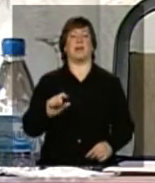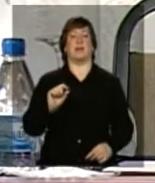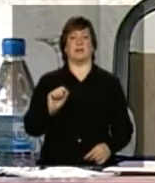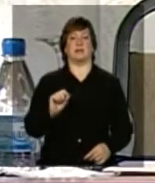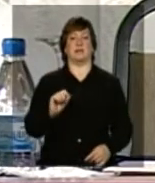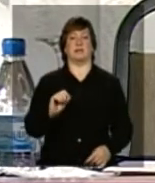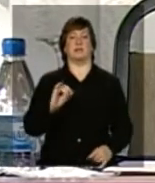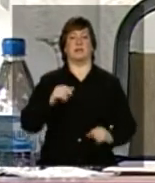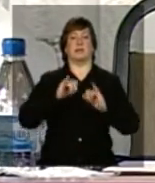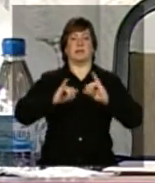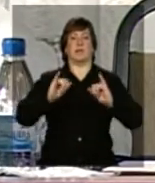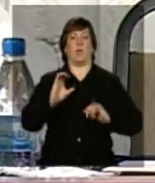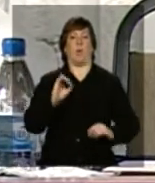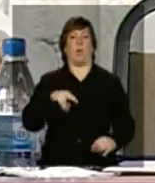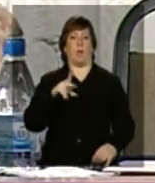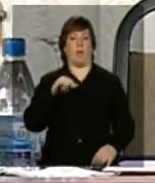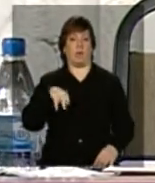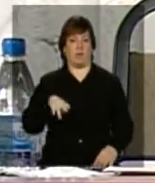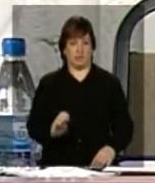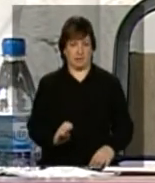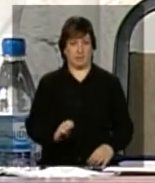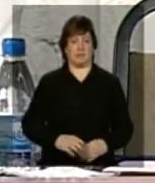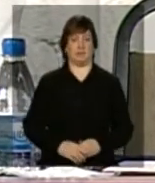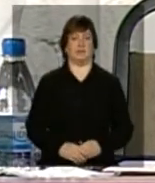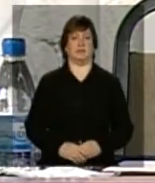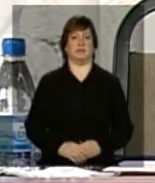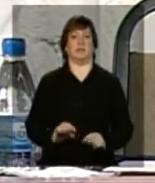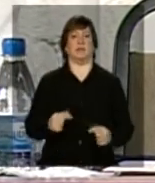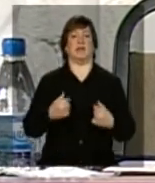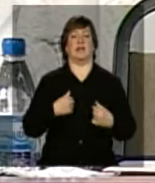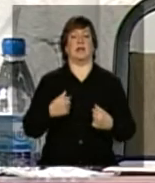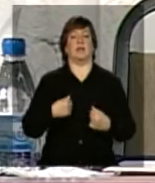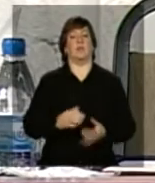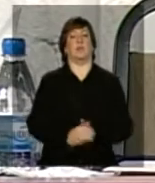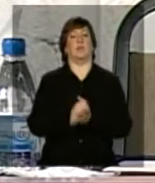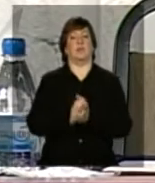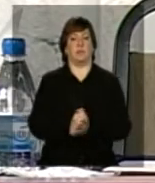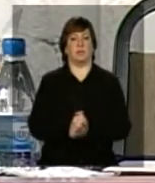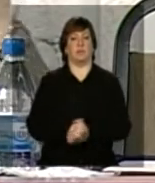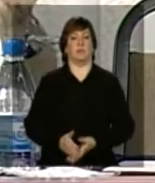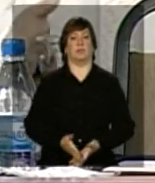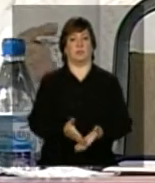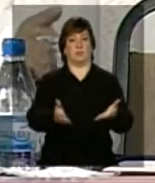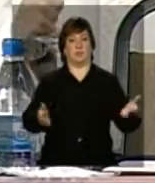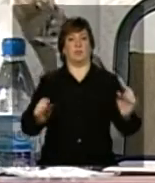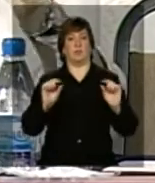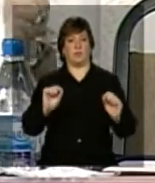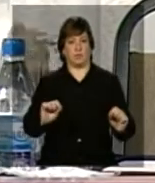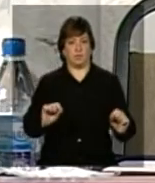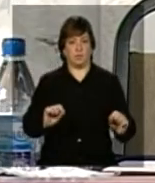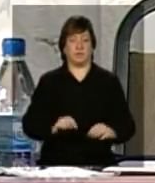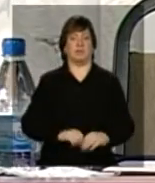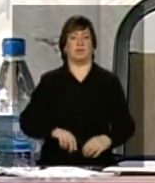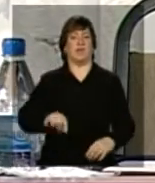né? E eu cumprimento as antigas